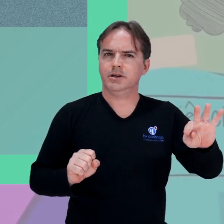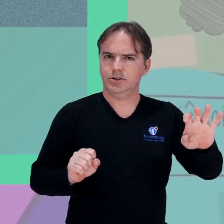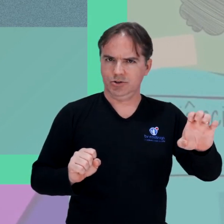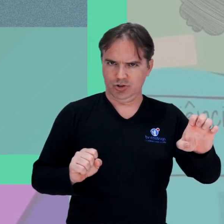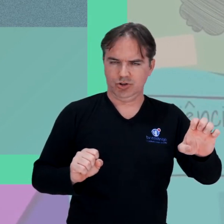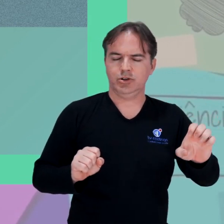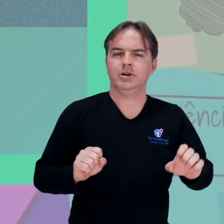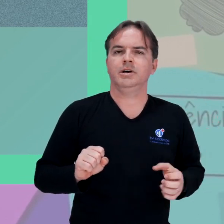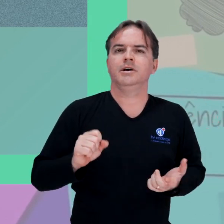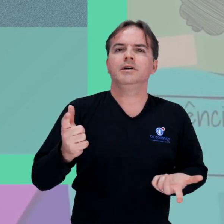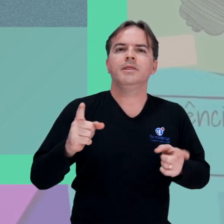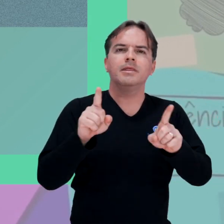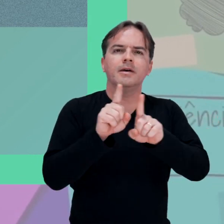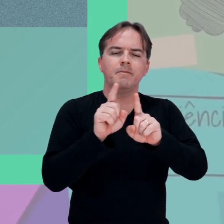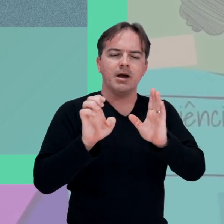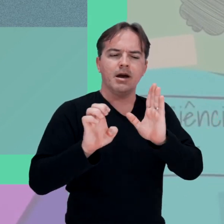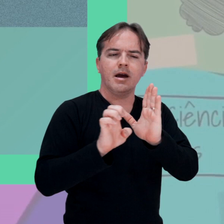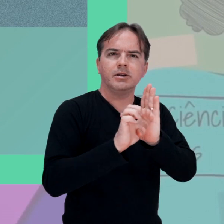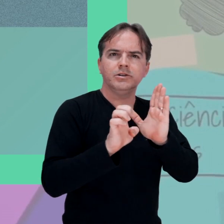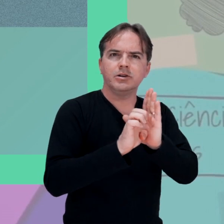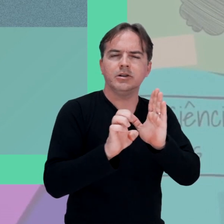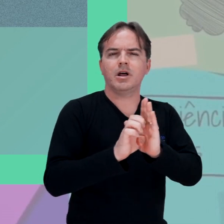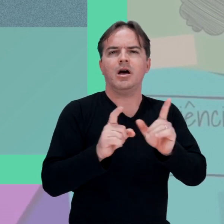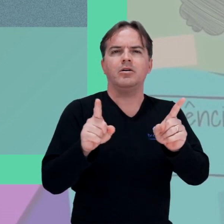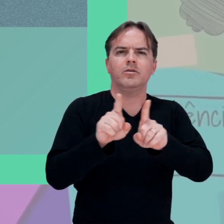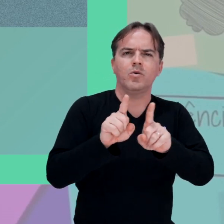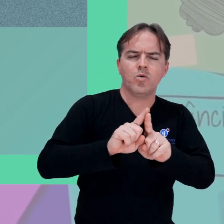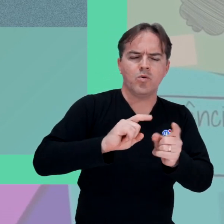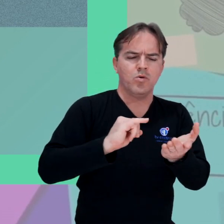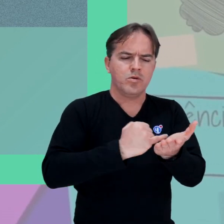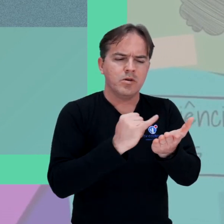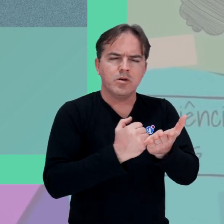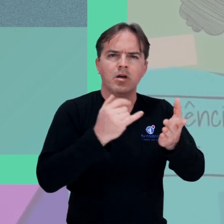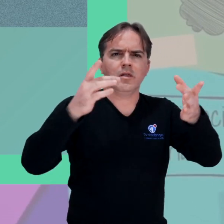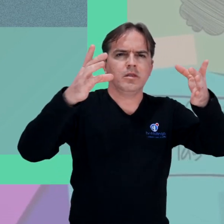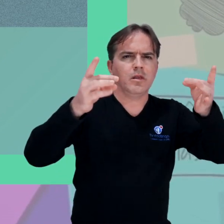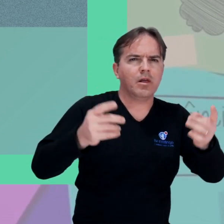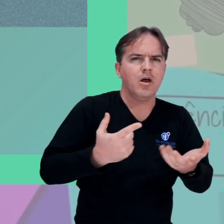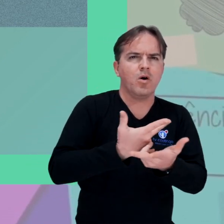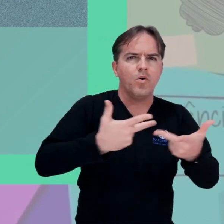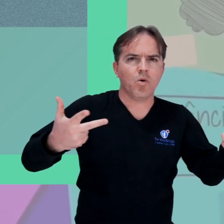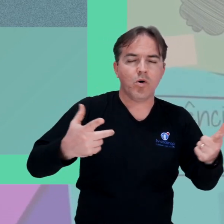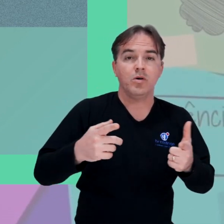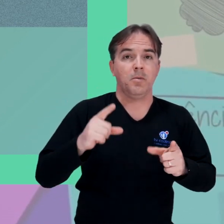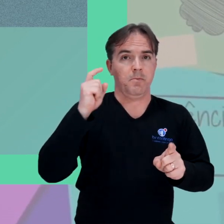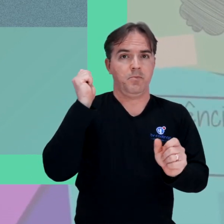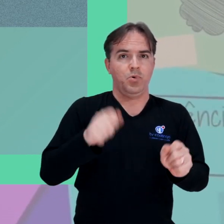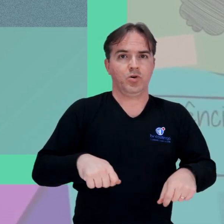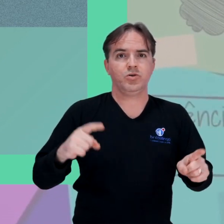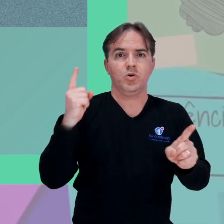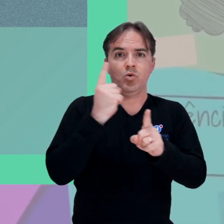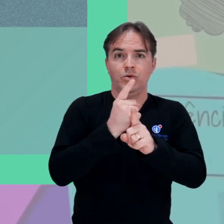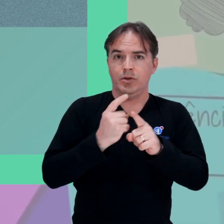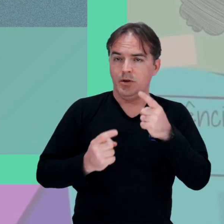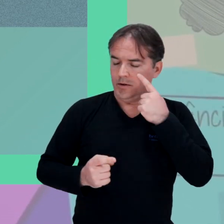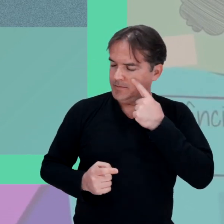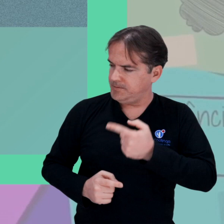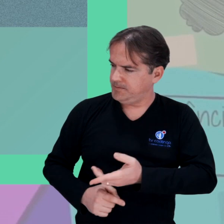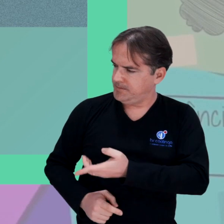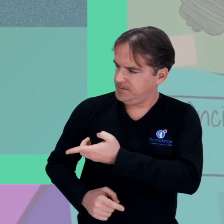e os requisitos acesse os editais 15 2022 e 16